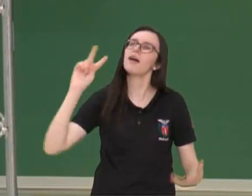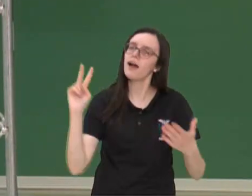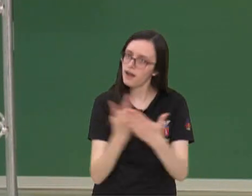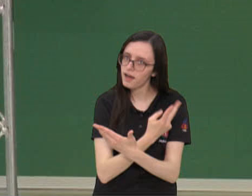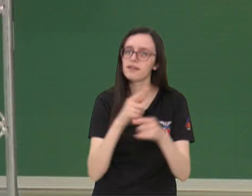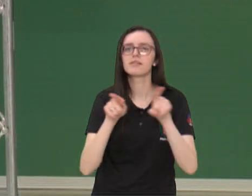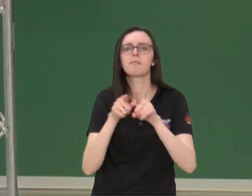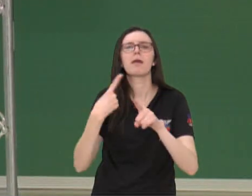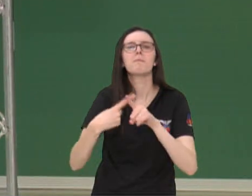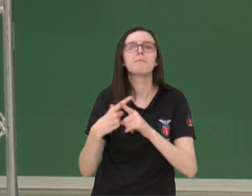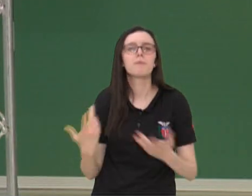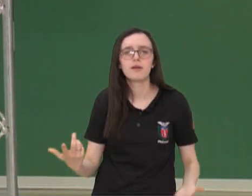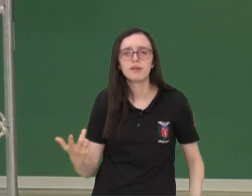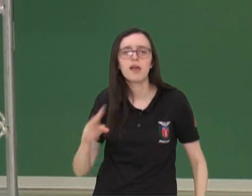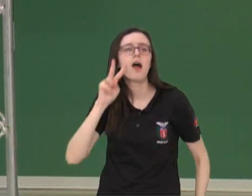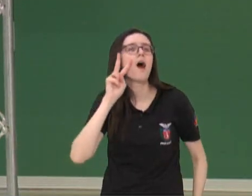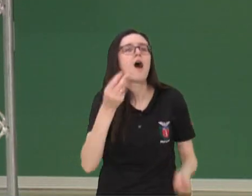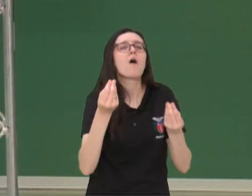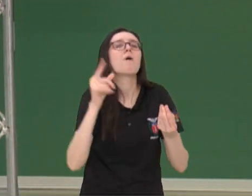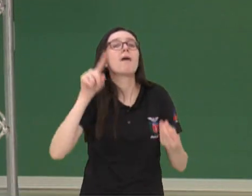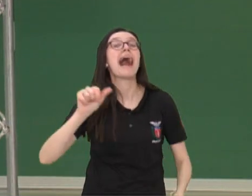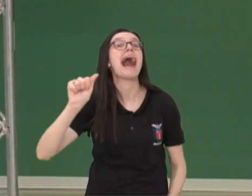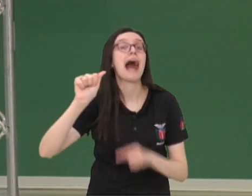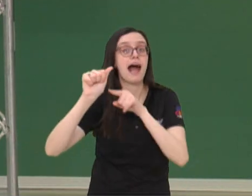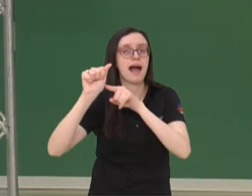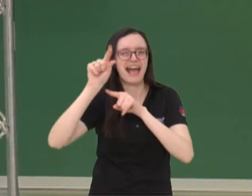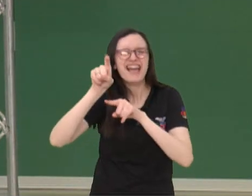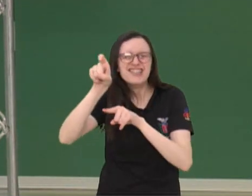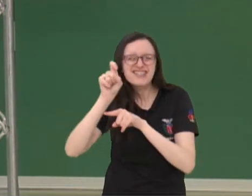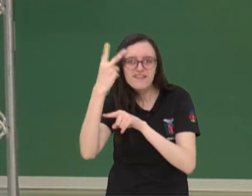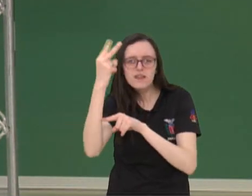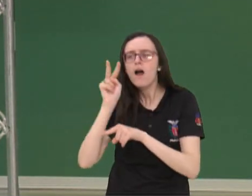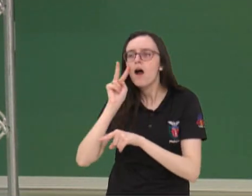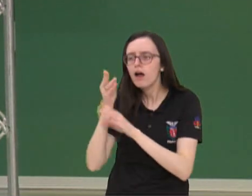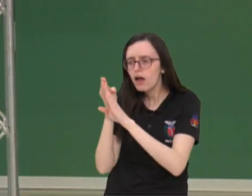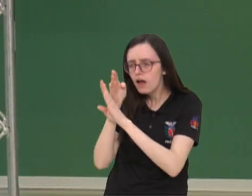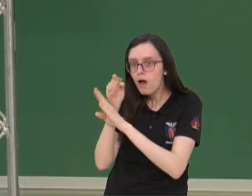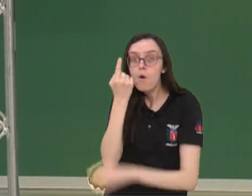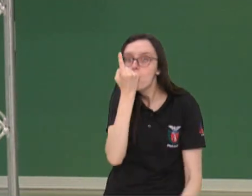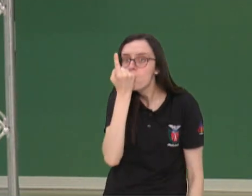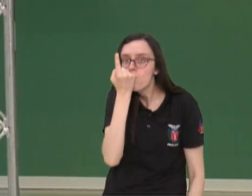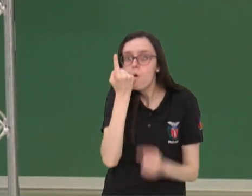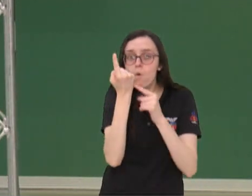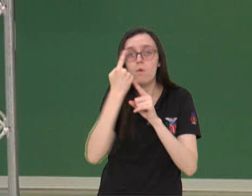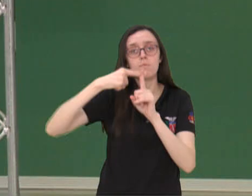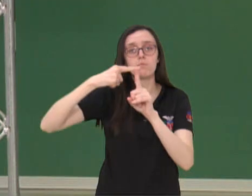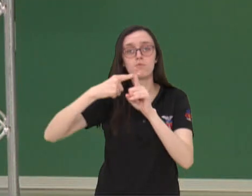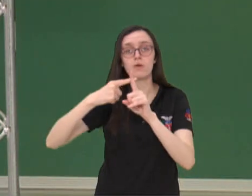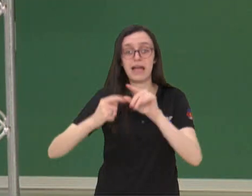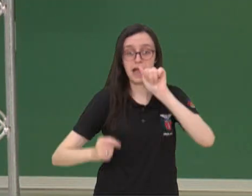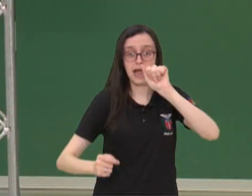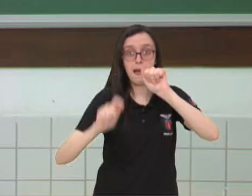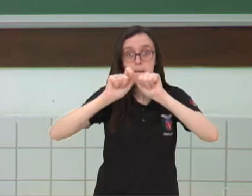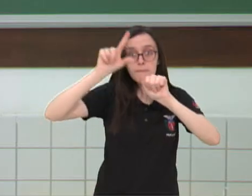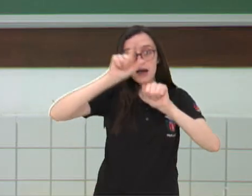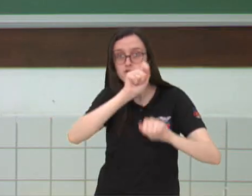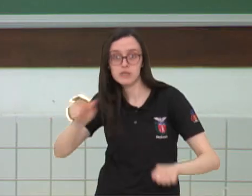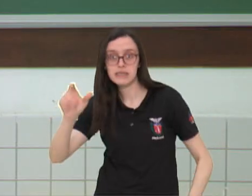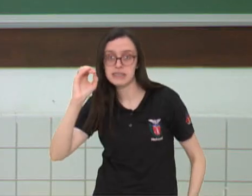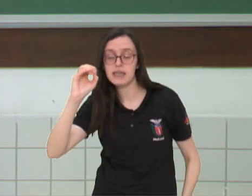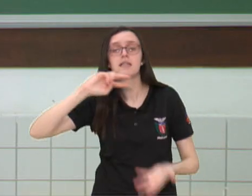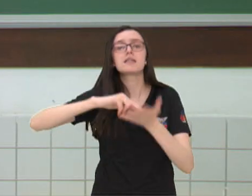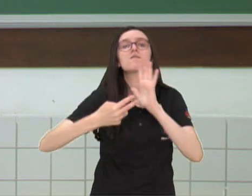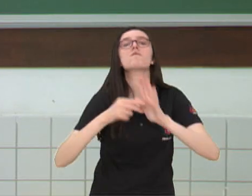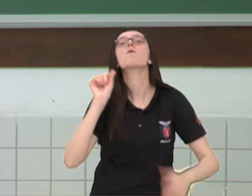Incorreta. Por quê? Olha só o nosso coeficiente A. O coeficiente A aqui é 1. 1 positivo, A maior que zero. Se A é maior